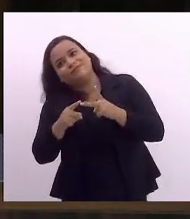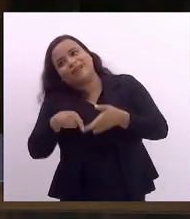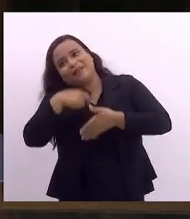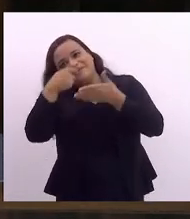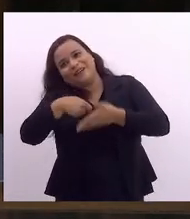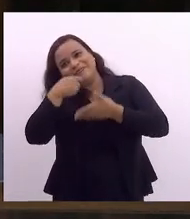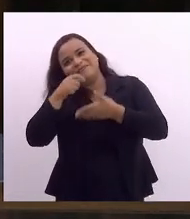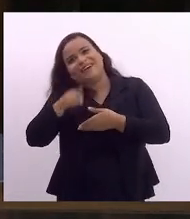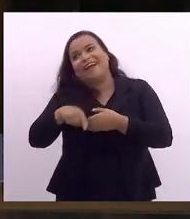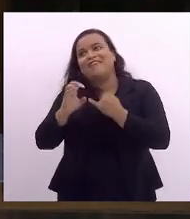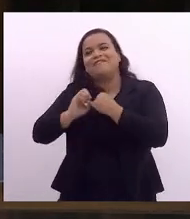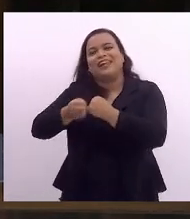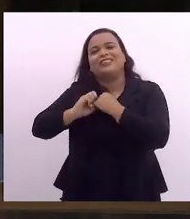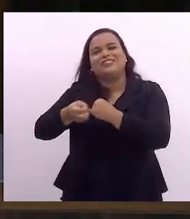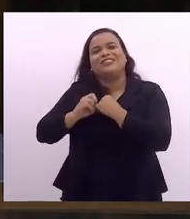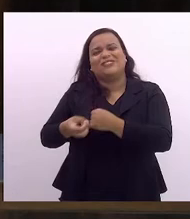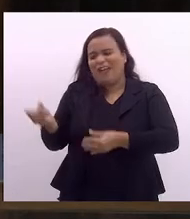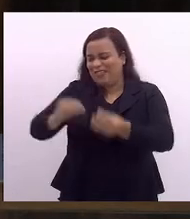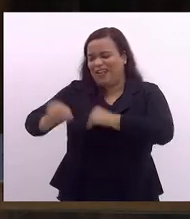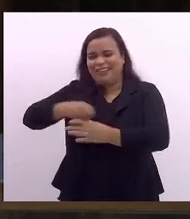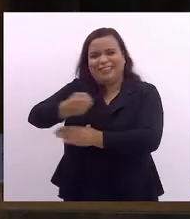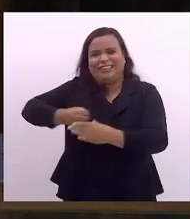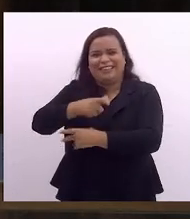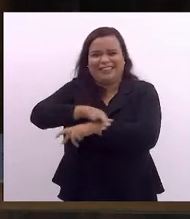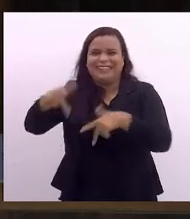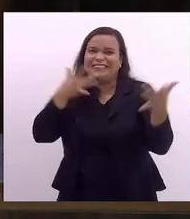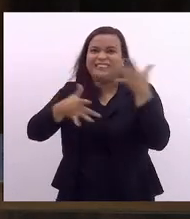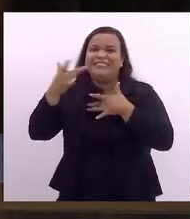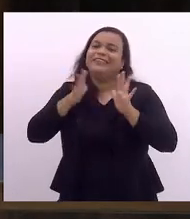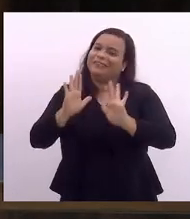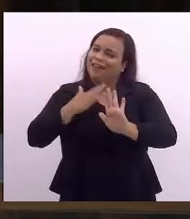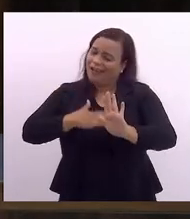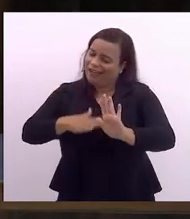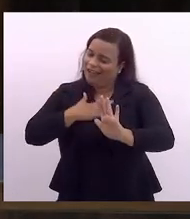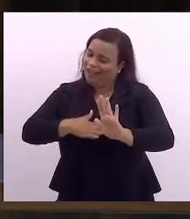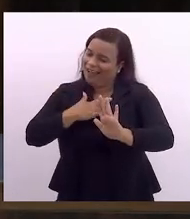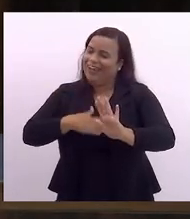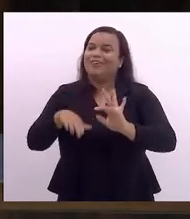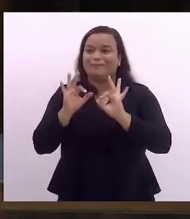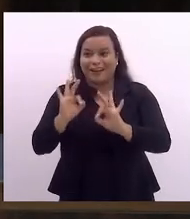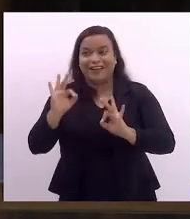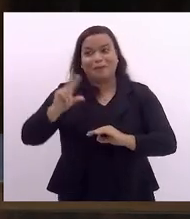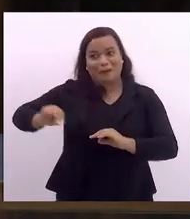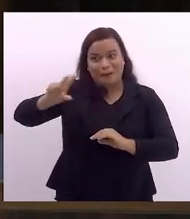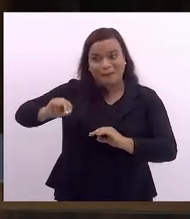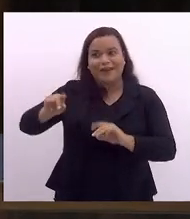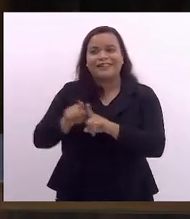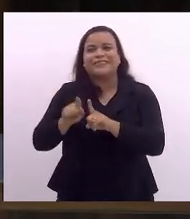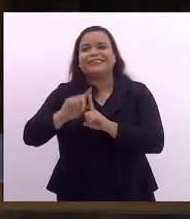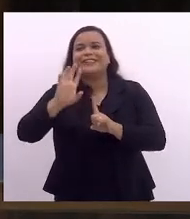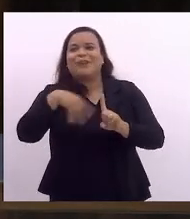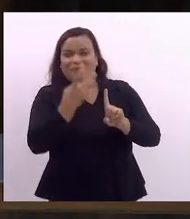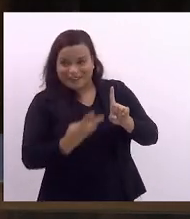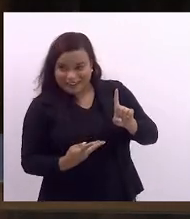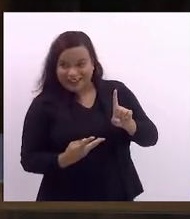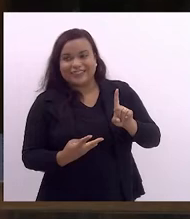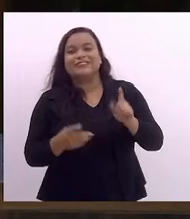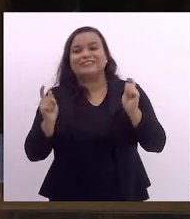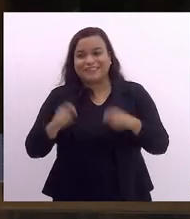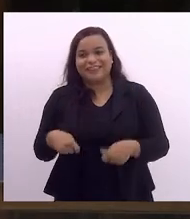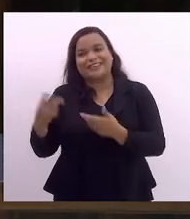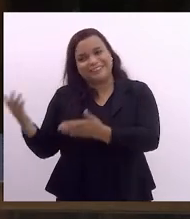que é a feijoada, mas a gente tem que ir aqui com calma, garantindo a fala e garantindo a homenagem, garantindo o